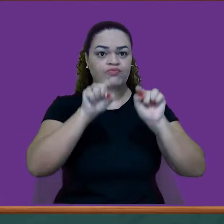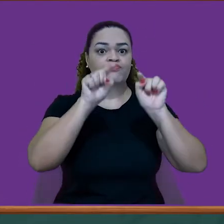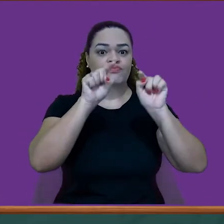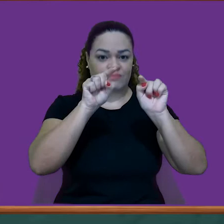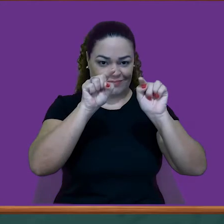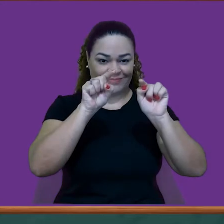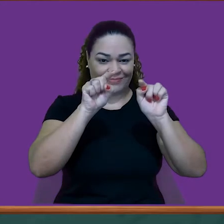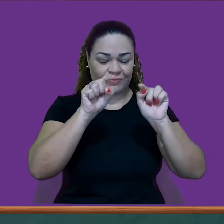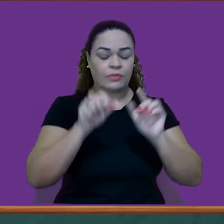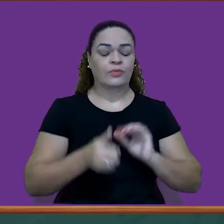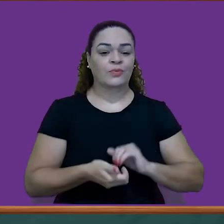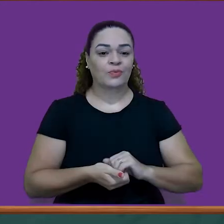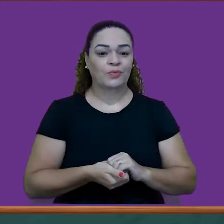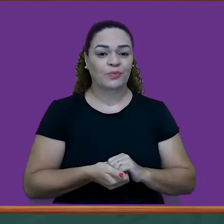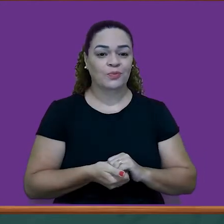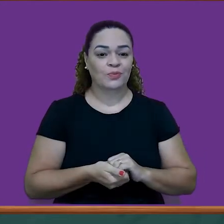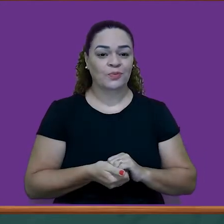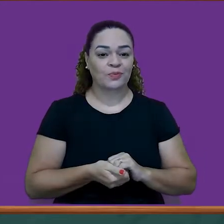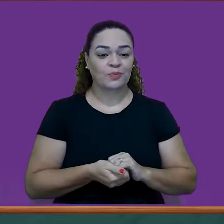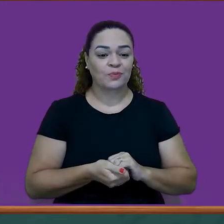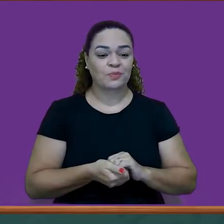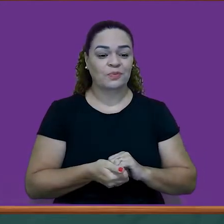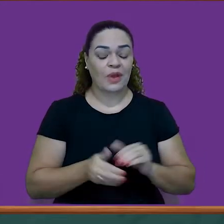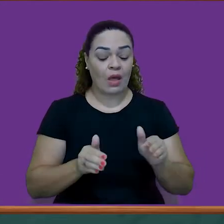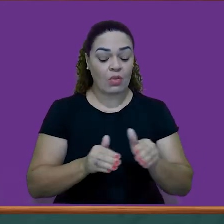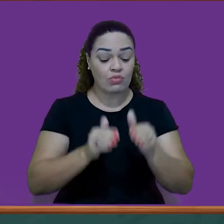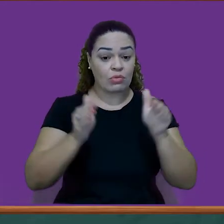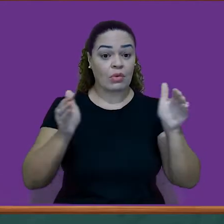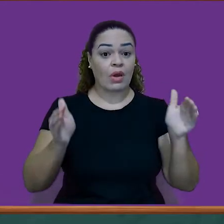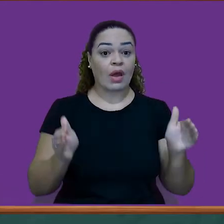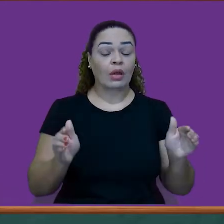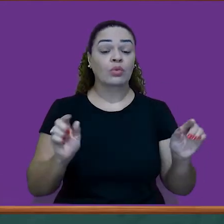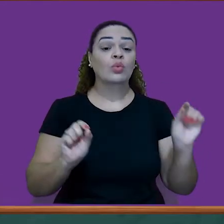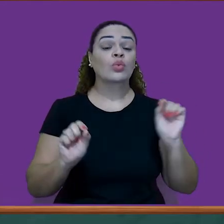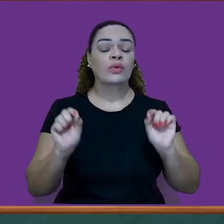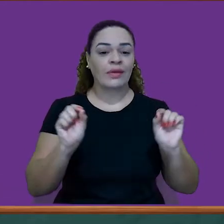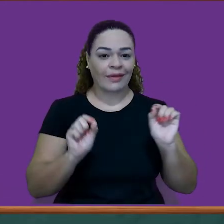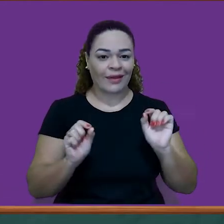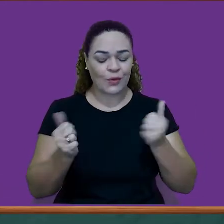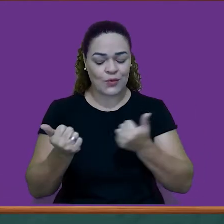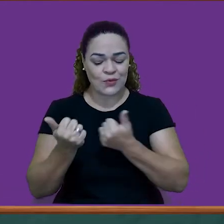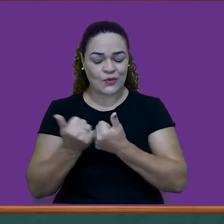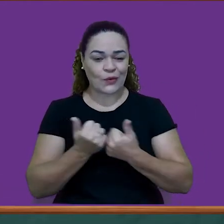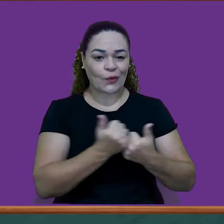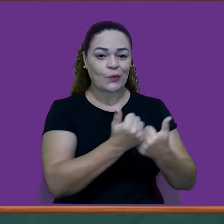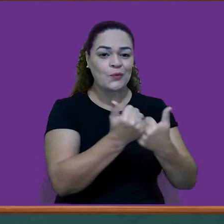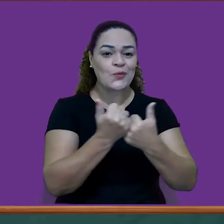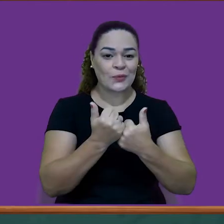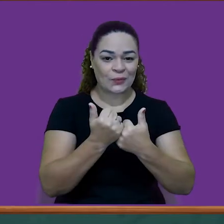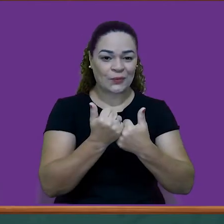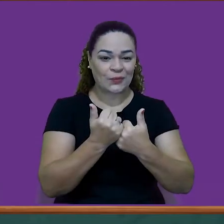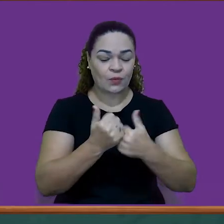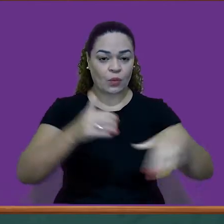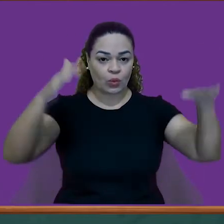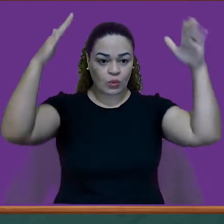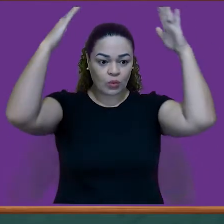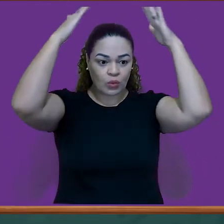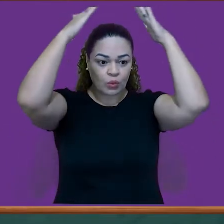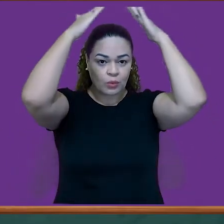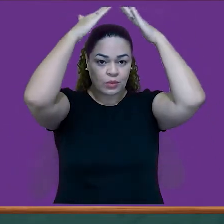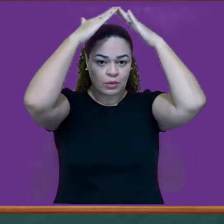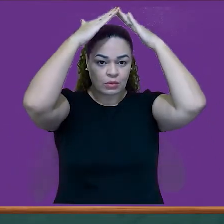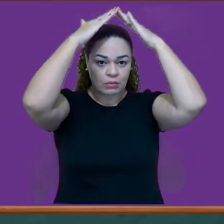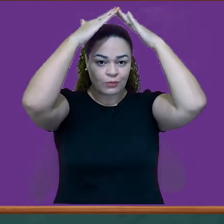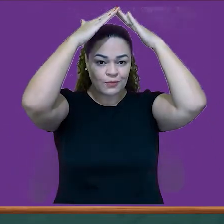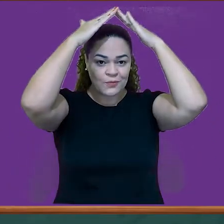colunas do meio. E ao lado da nossa realeza, nós temos os seus conselheiros, os bispos. E